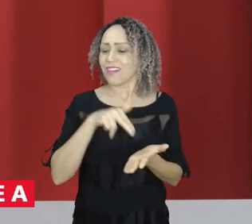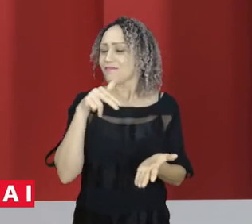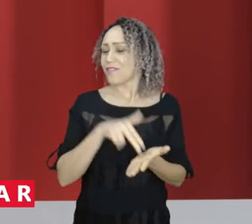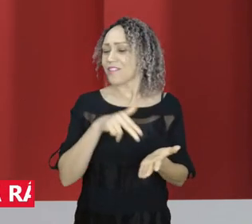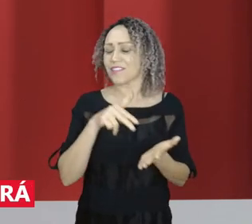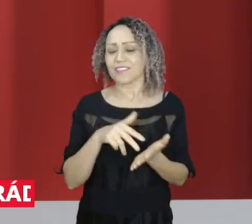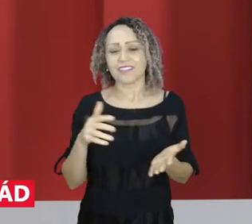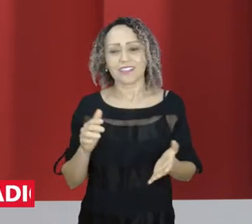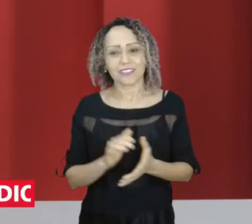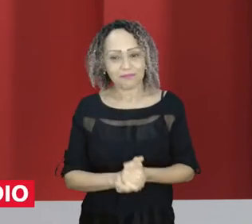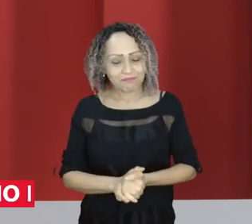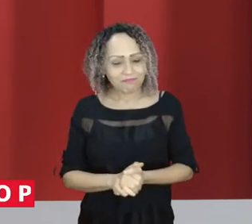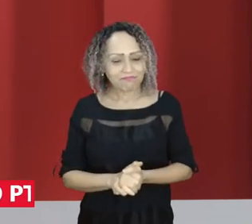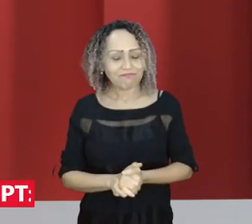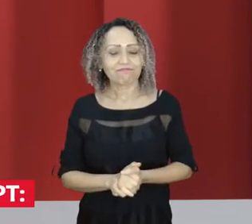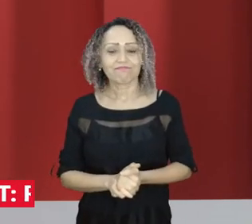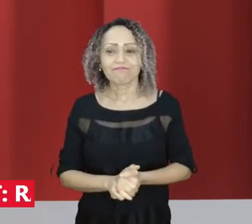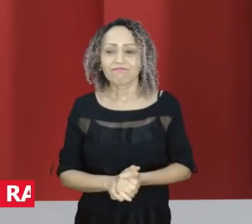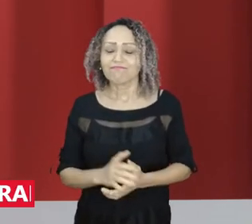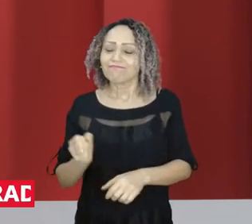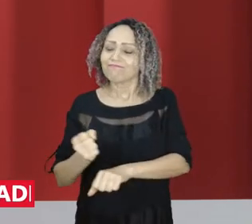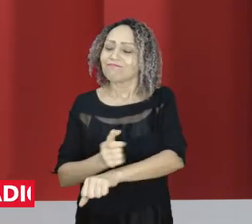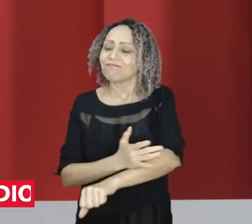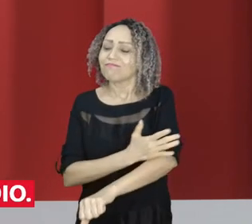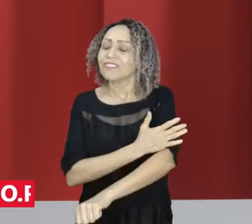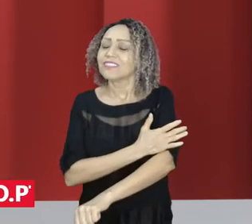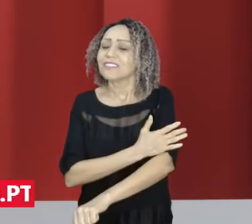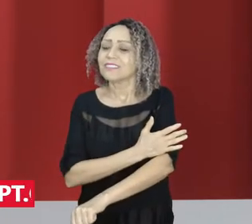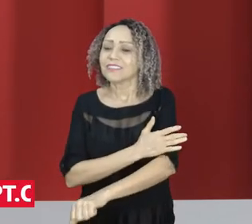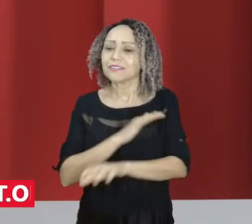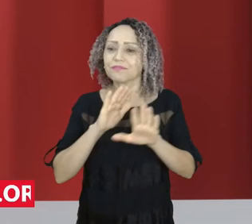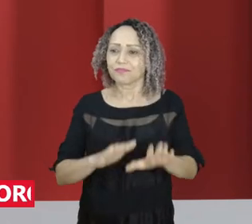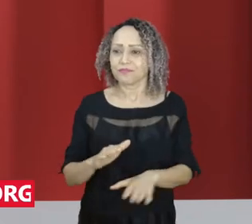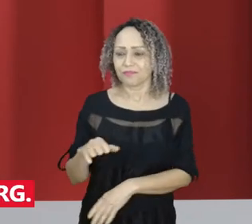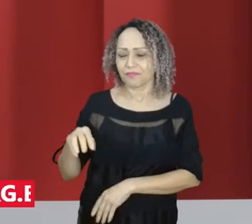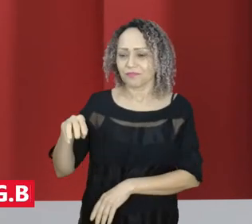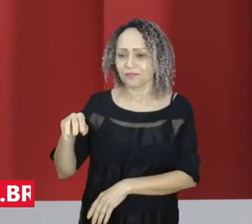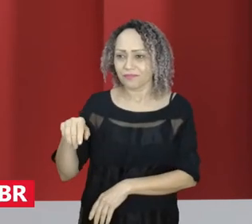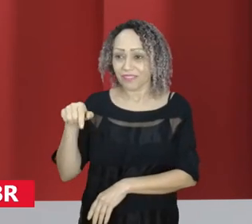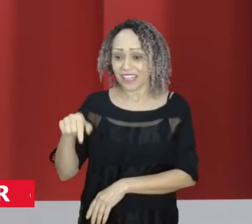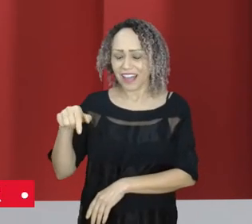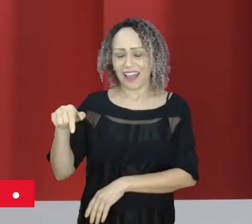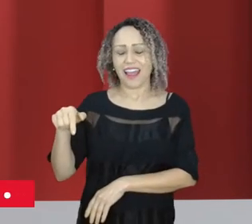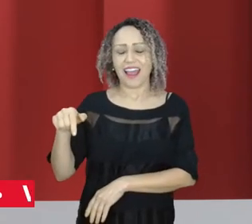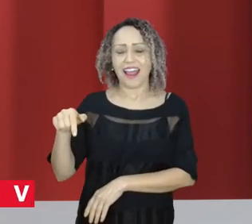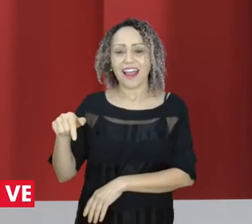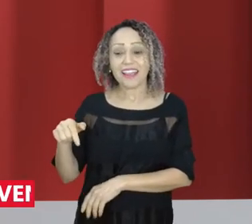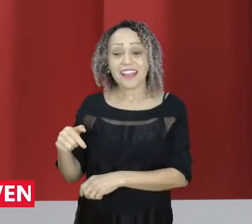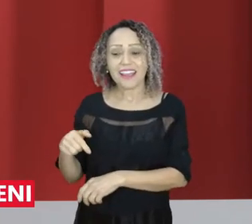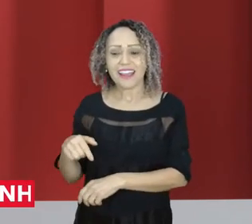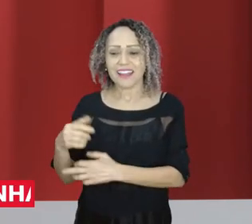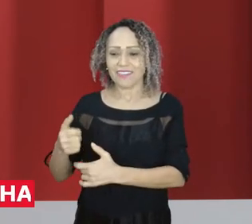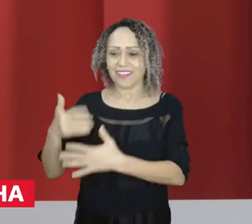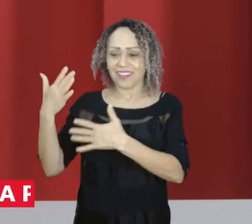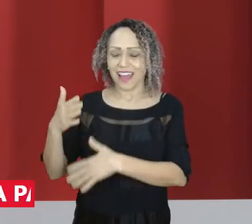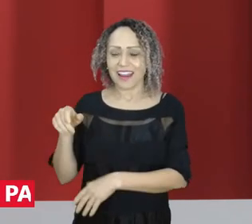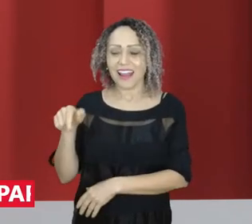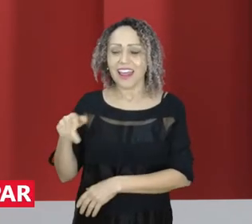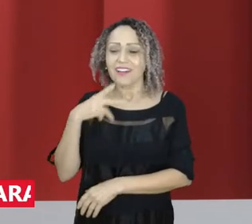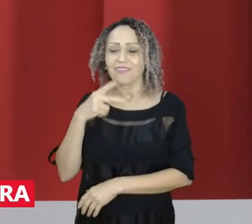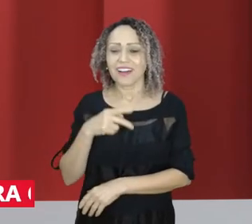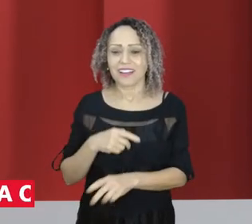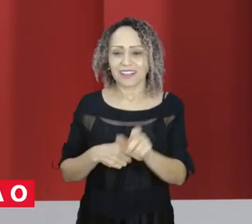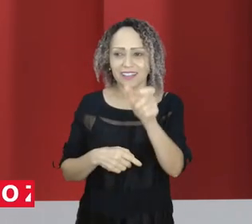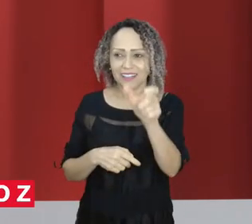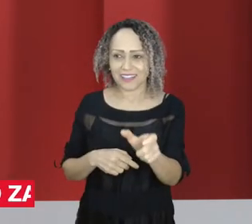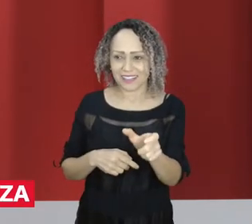a tropa latina, né? A Vera comentando que lindas. Morei em Natal, falando da Natália e da Fátima. Morei em